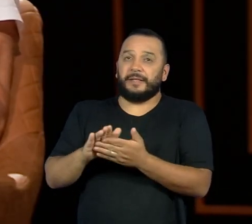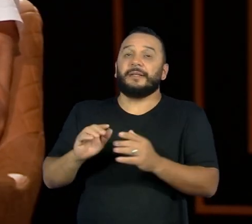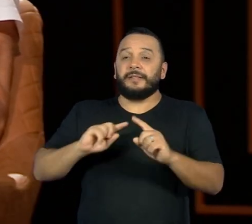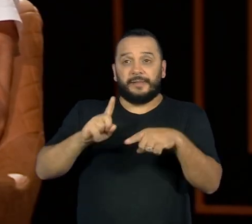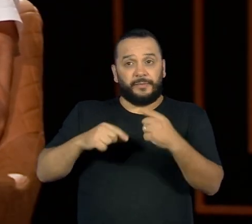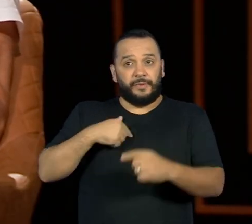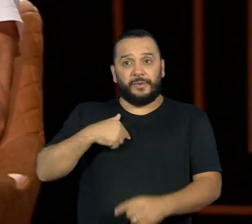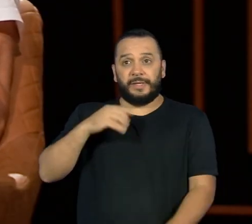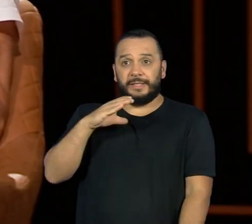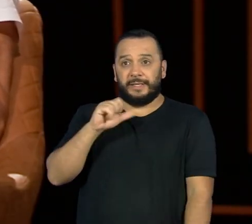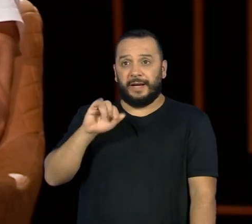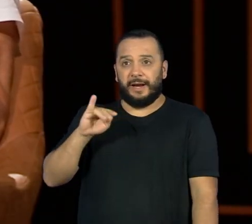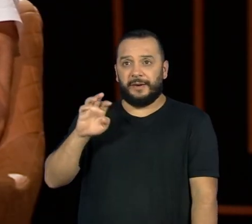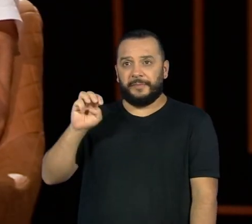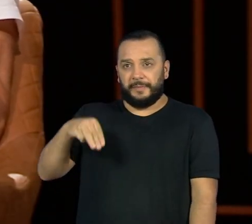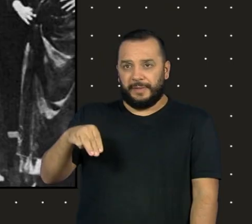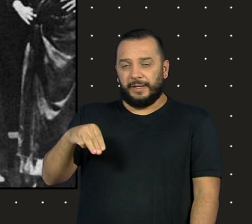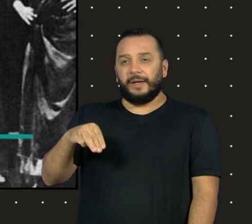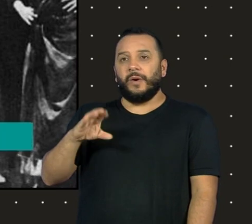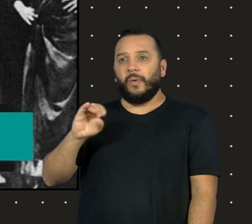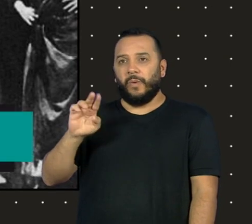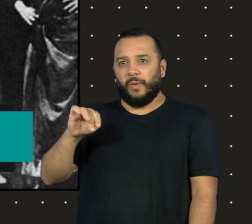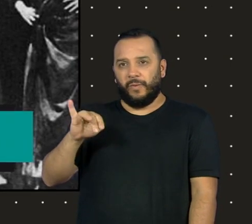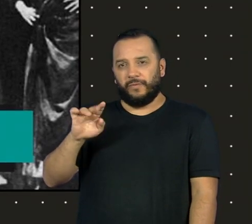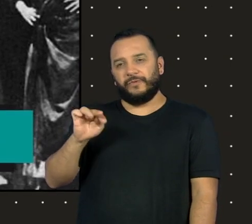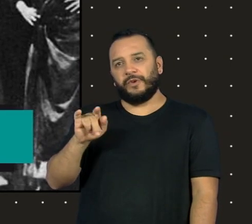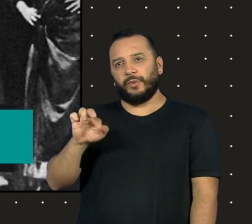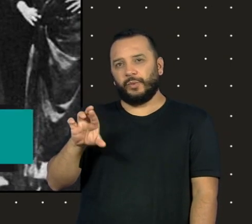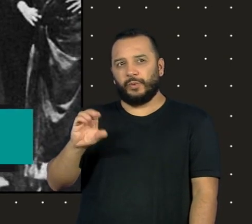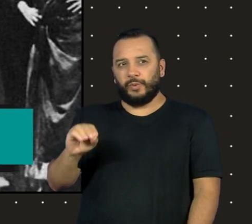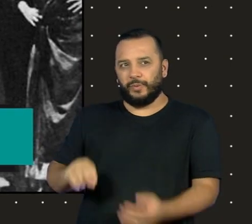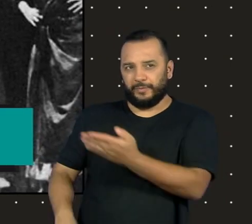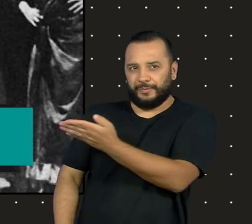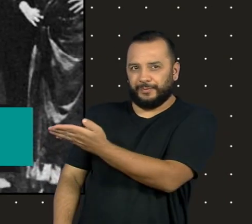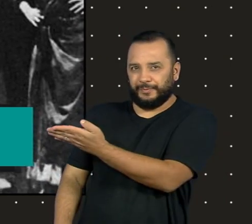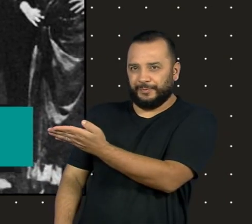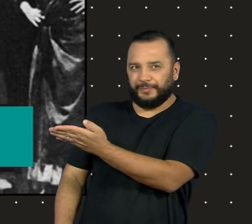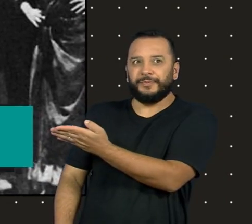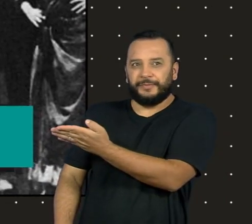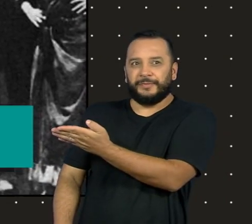com o filtro do Gerald Thomas, chega no teatro Carlos Reichenbach